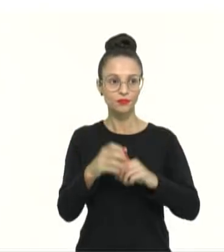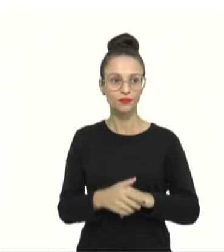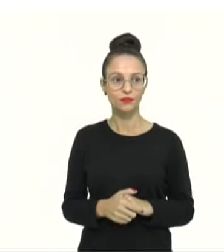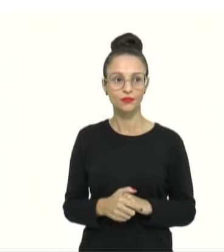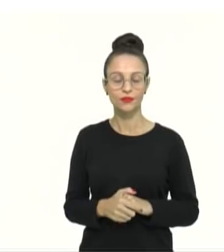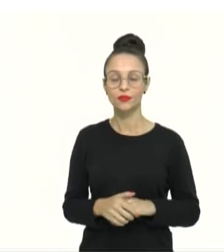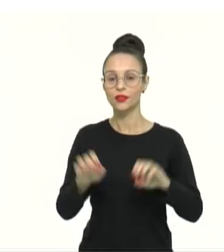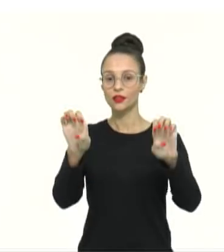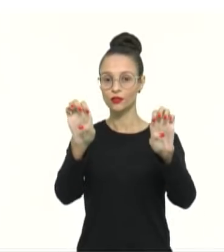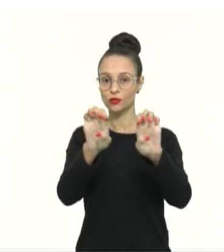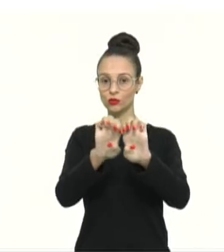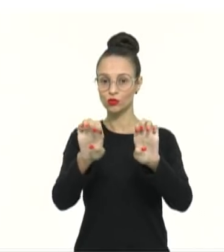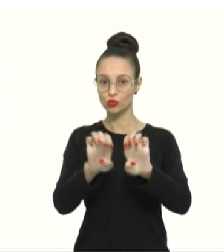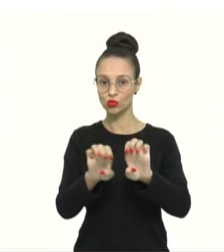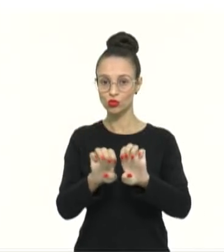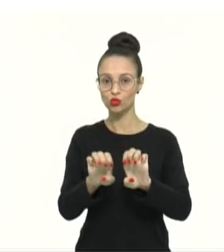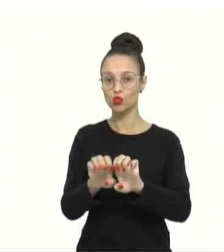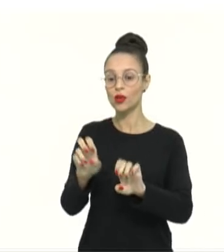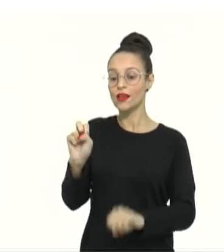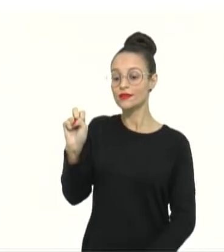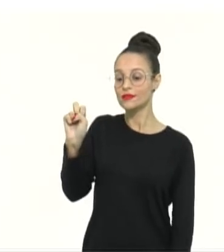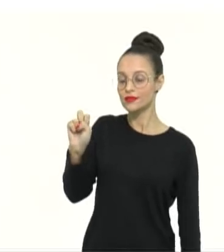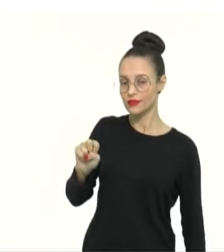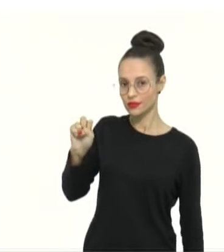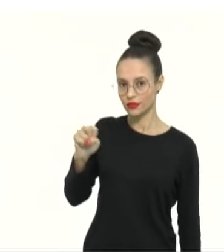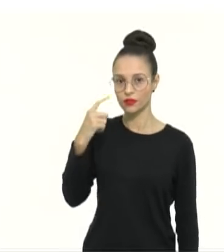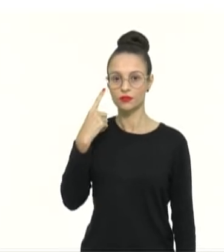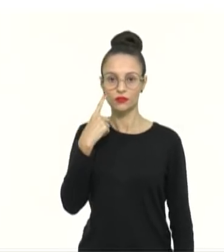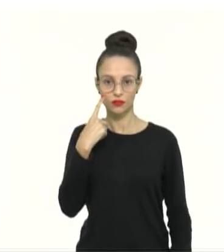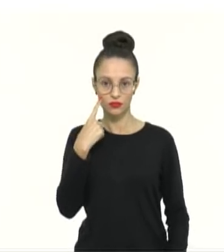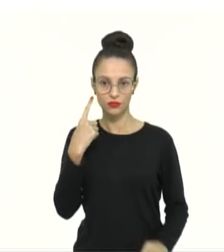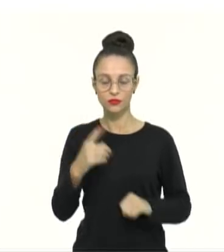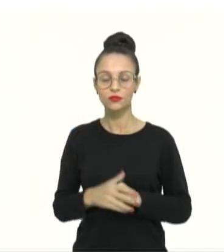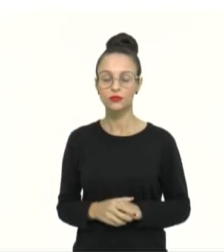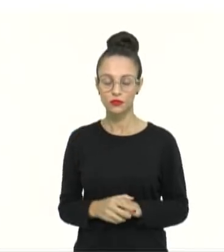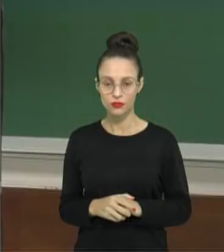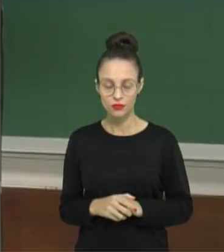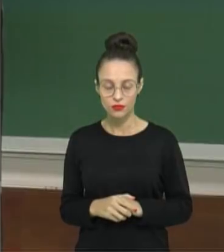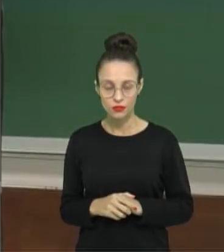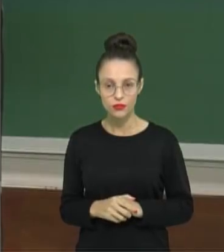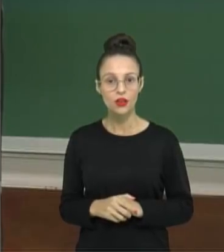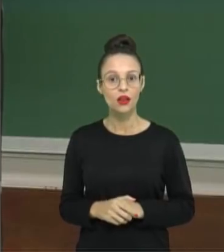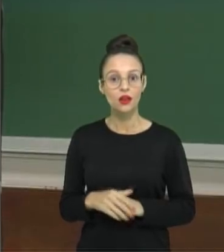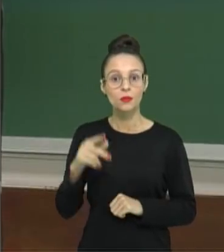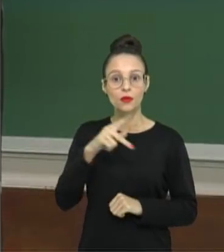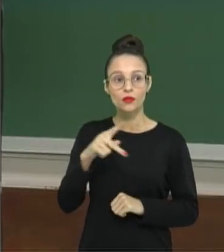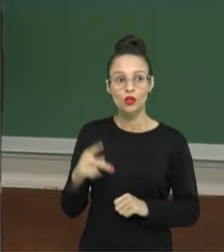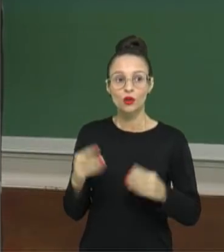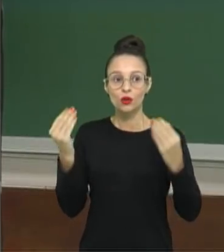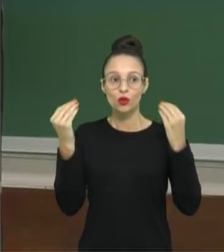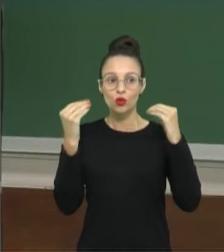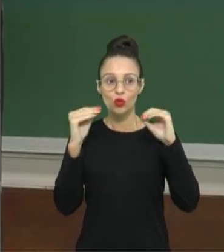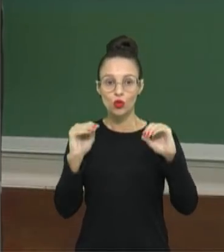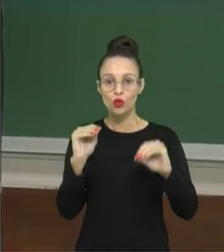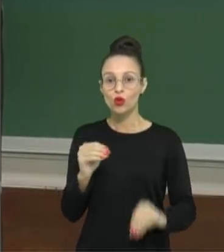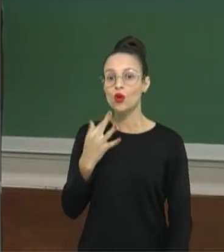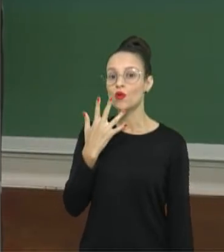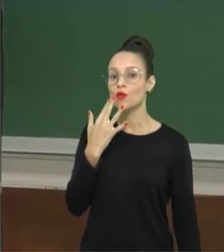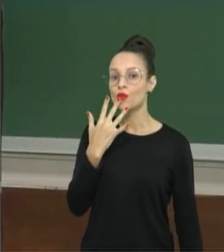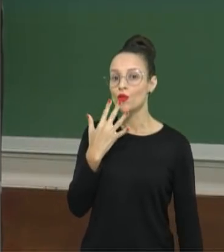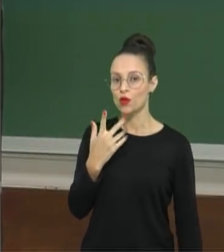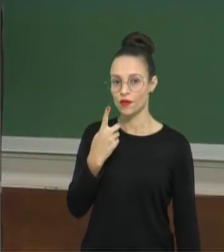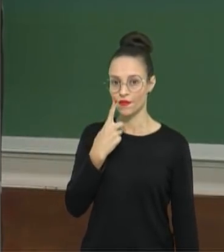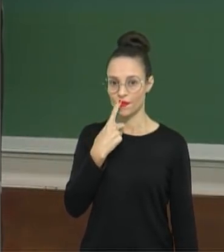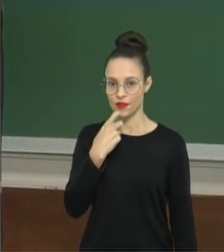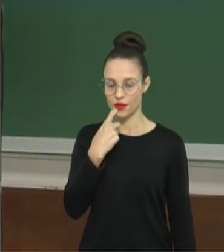a estrutura afirmativa que nós vamos ver agora. Observem que a teacher deixou de outra cor